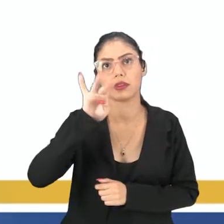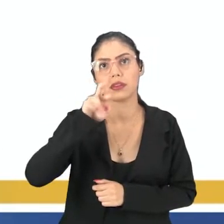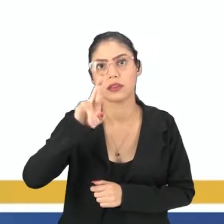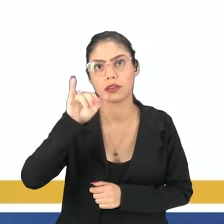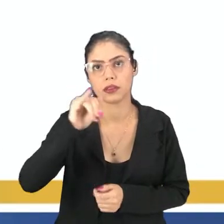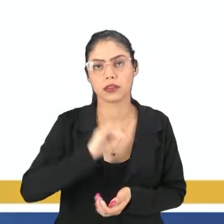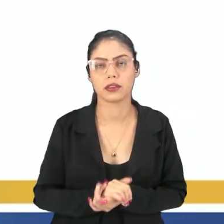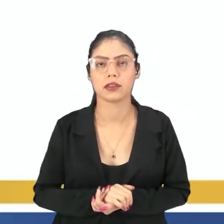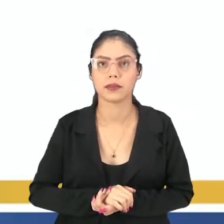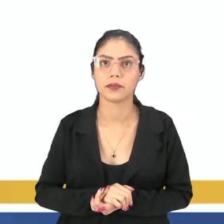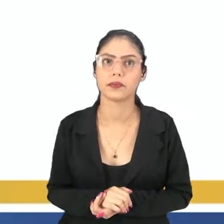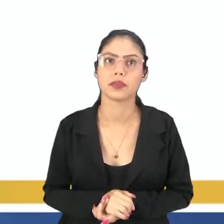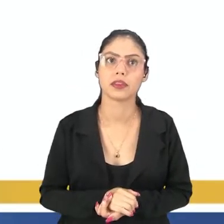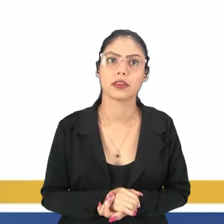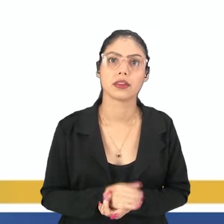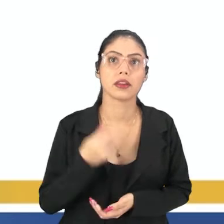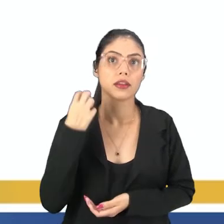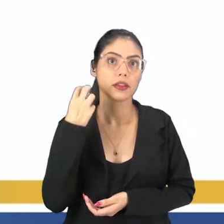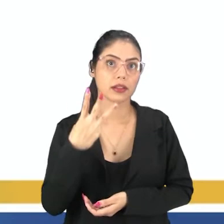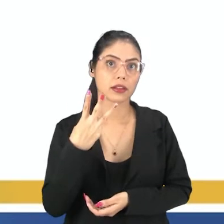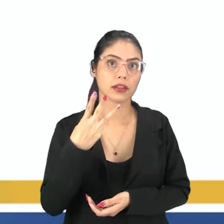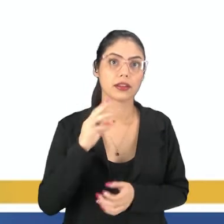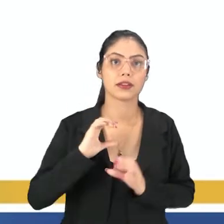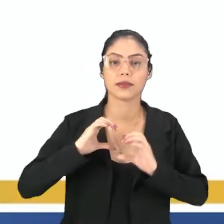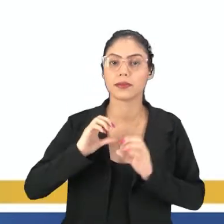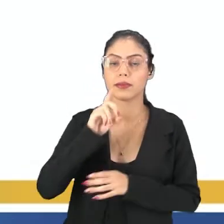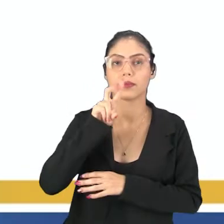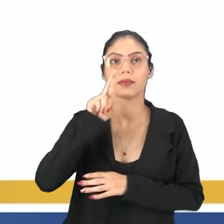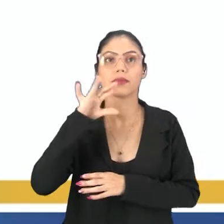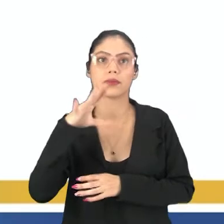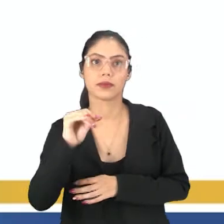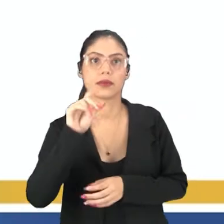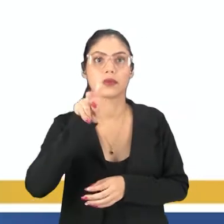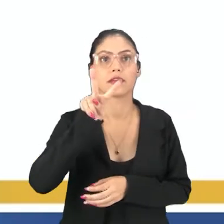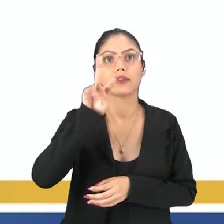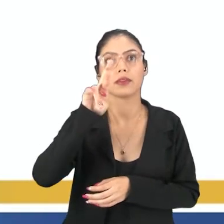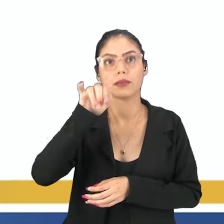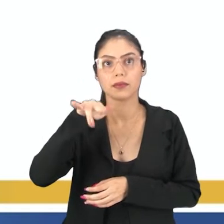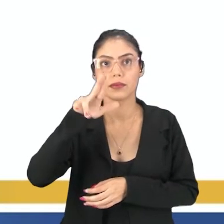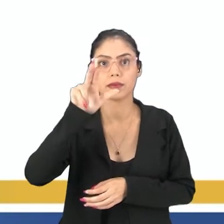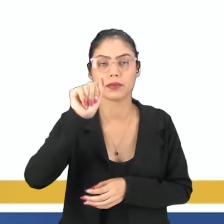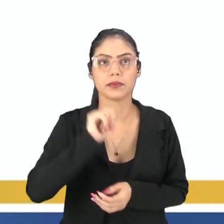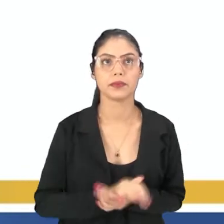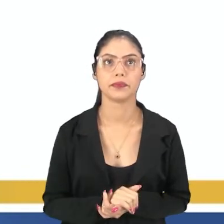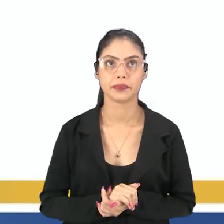cidade, Lambari, Três Corações, Varginha.